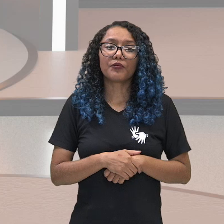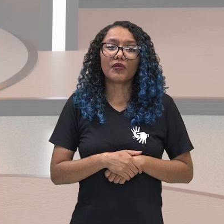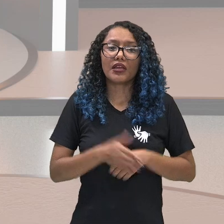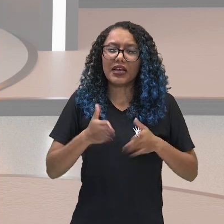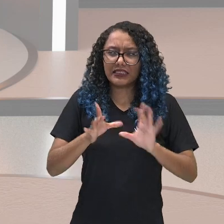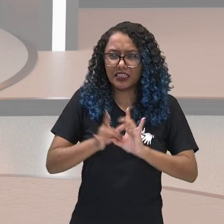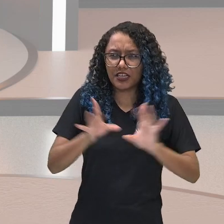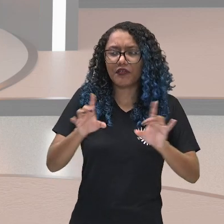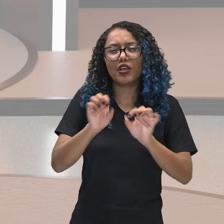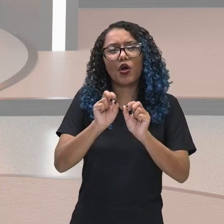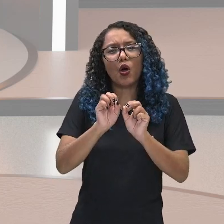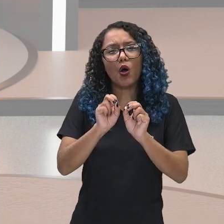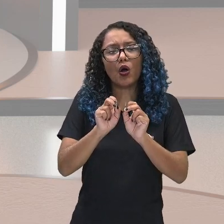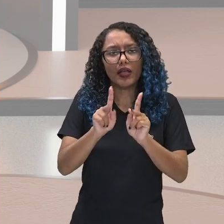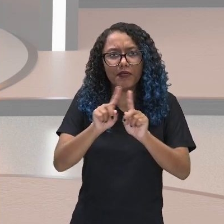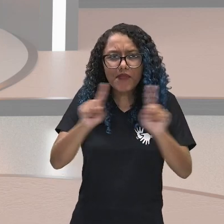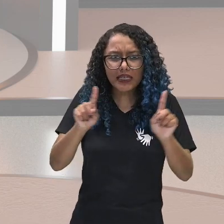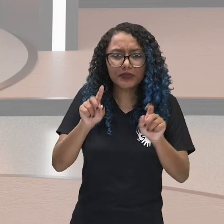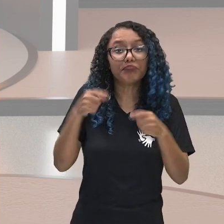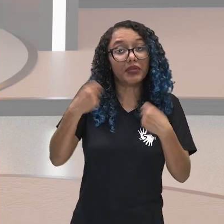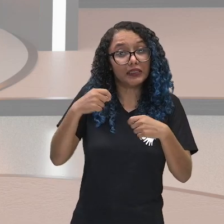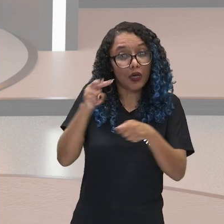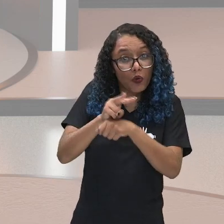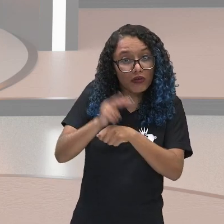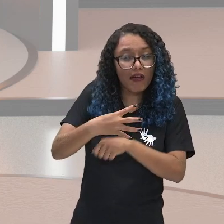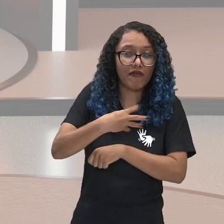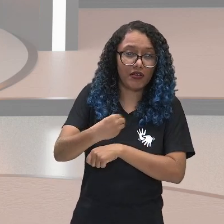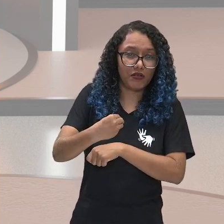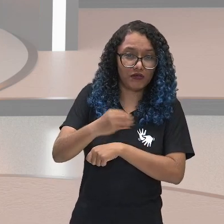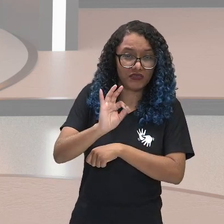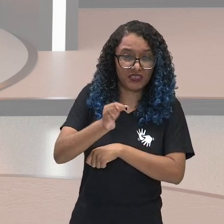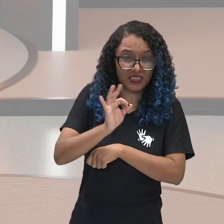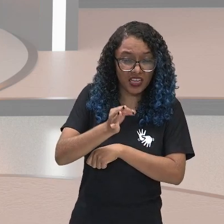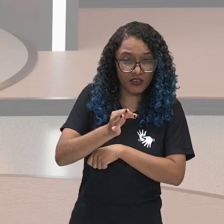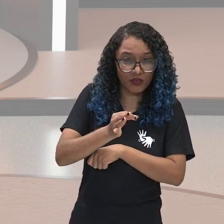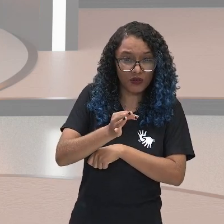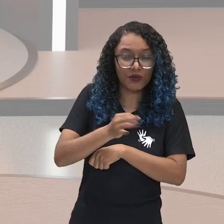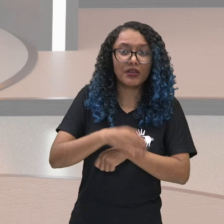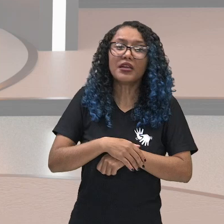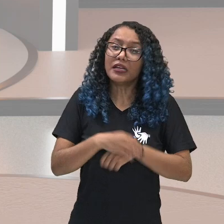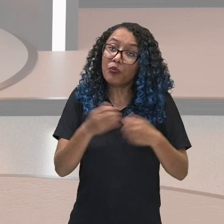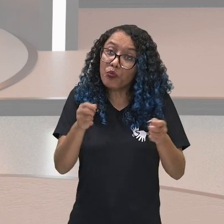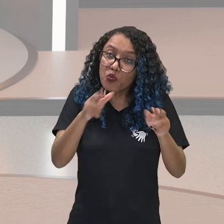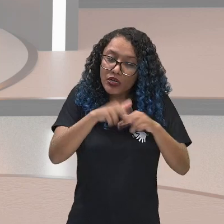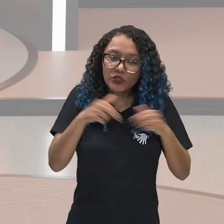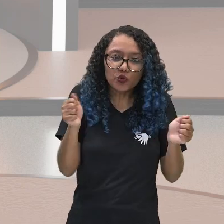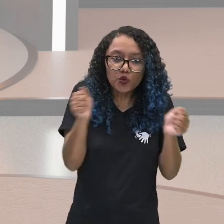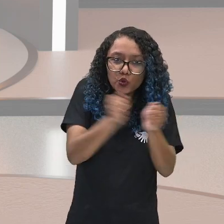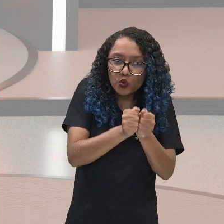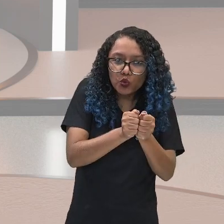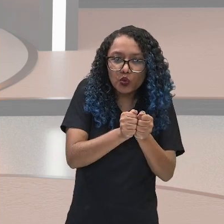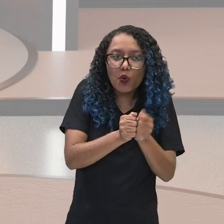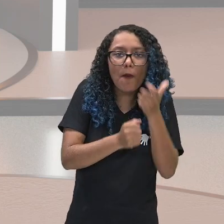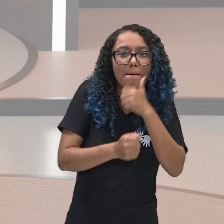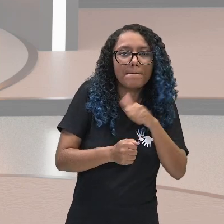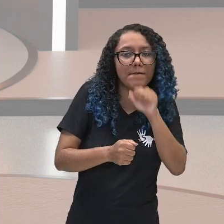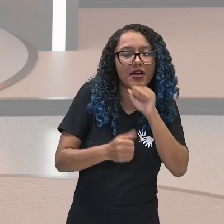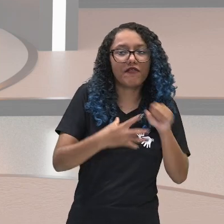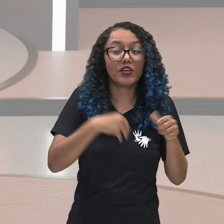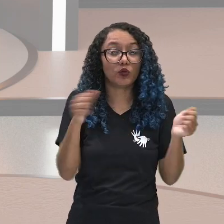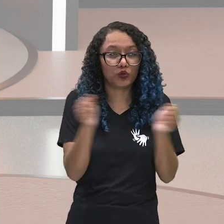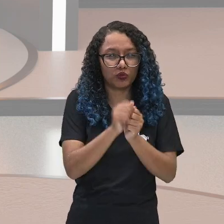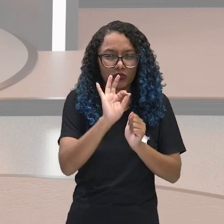mãe, né? O que, na visão, então, da pessoa que tem, então, aquela negra ali como um bem,